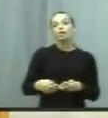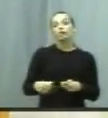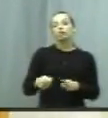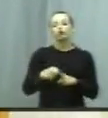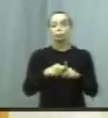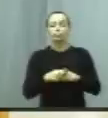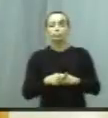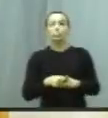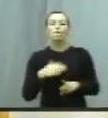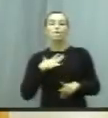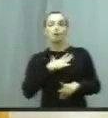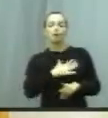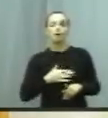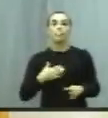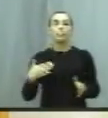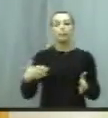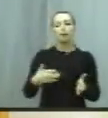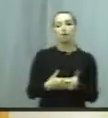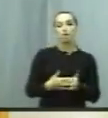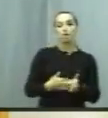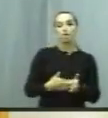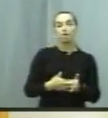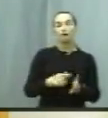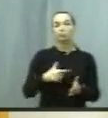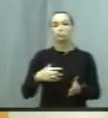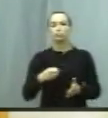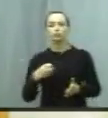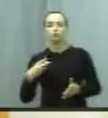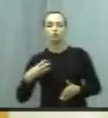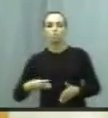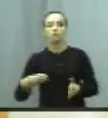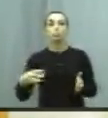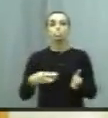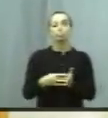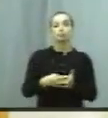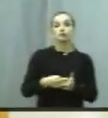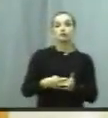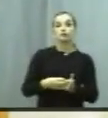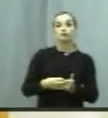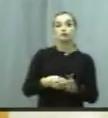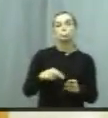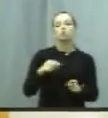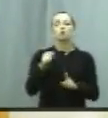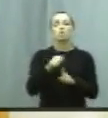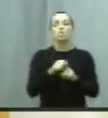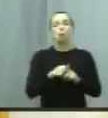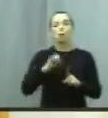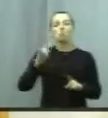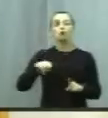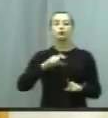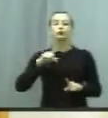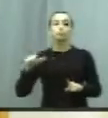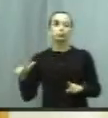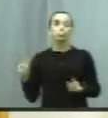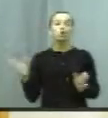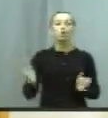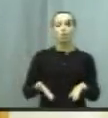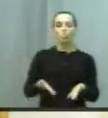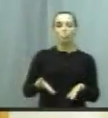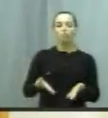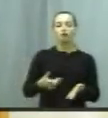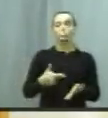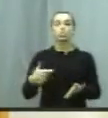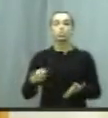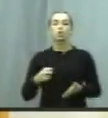a julho desse ano ele vai usar o resultado dessa auditoria inclusive para poder fazer uma avaliação